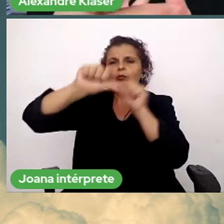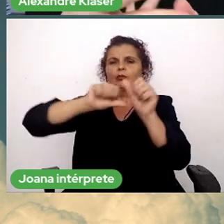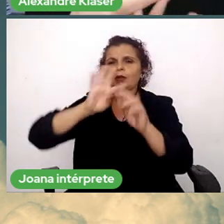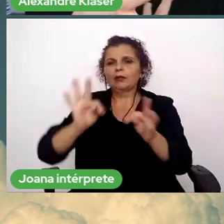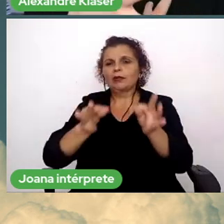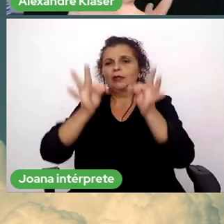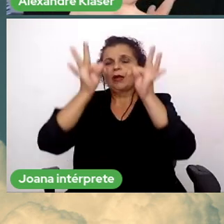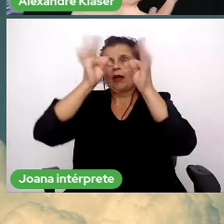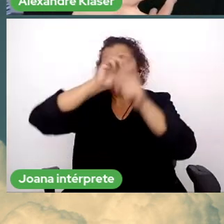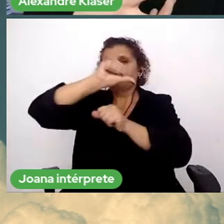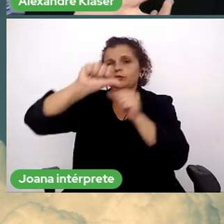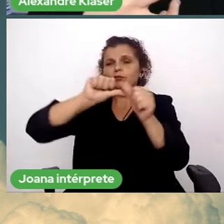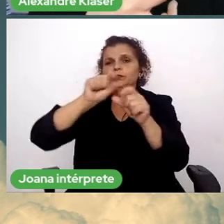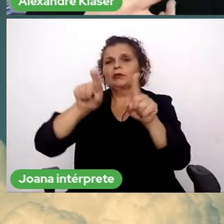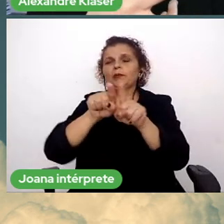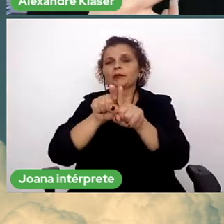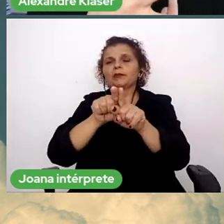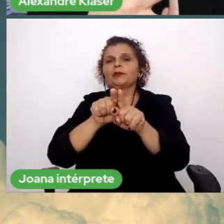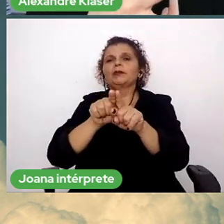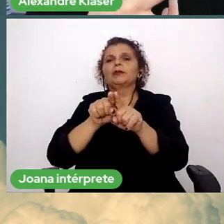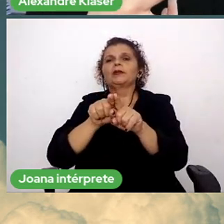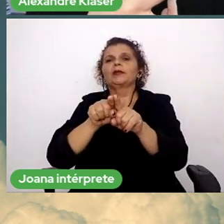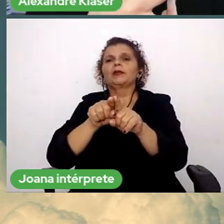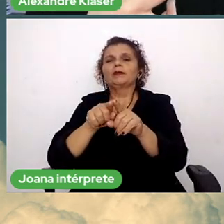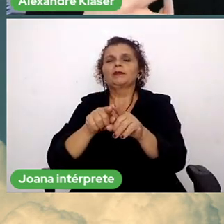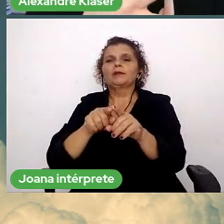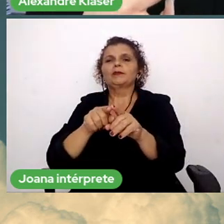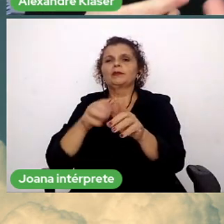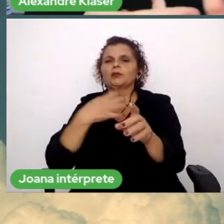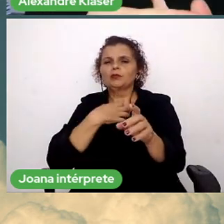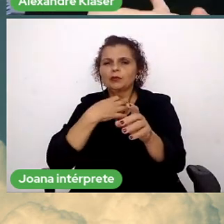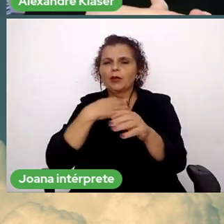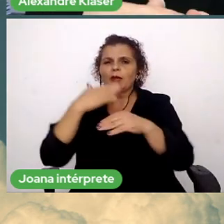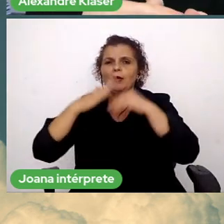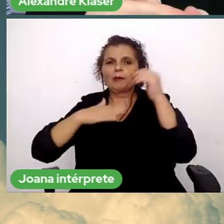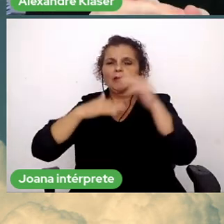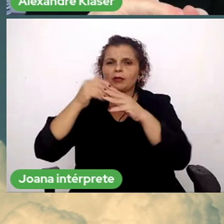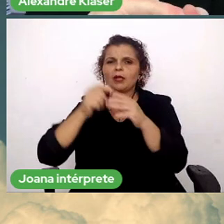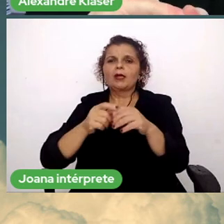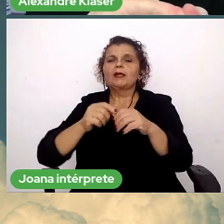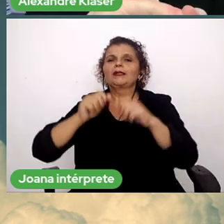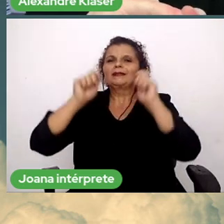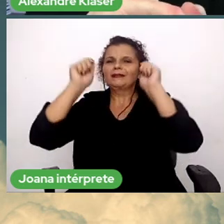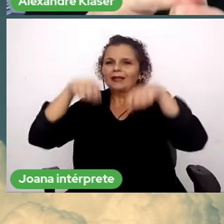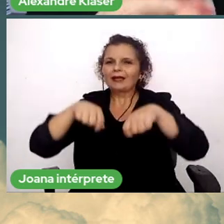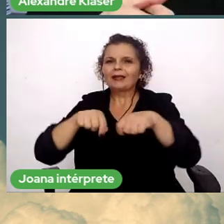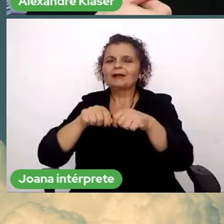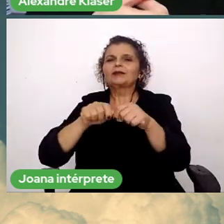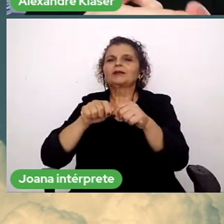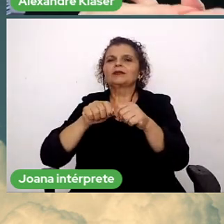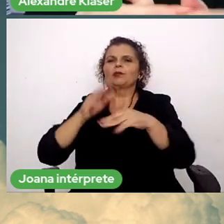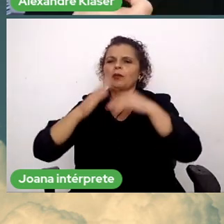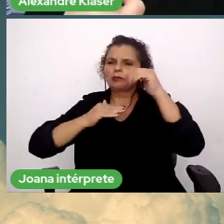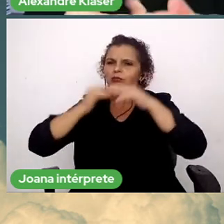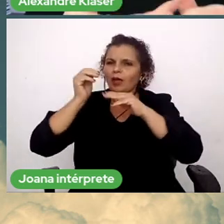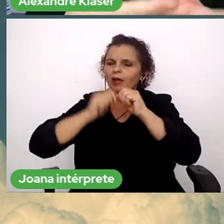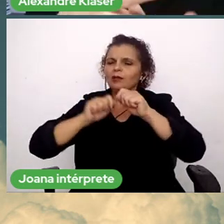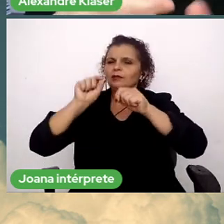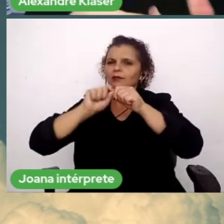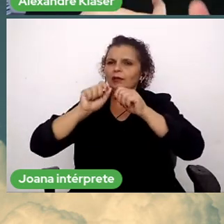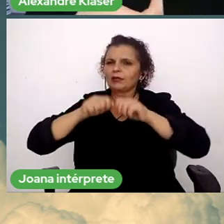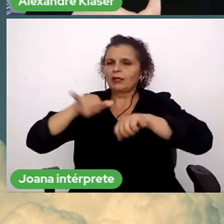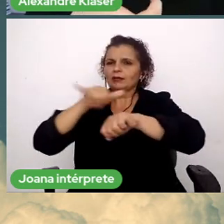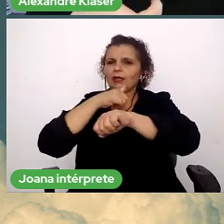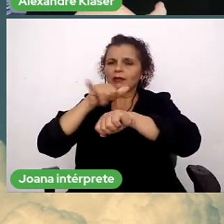produto, habilidade de mudar essa questão de governance, habilidade de trafegar entre os níveis, executivos, estratégicos,